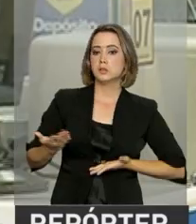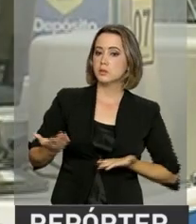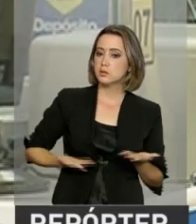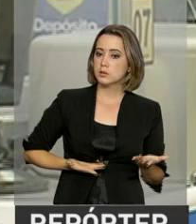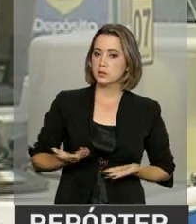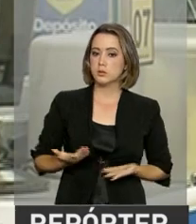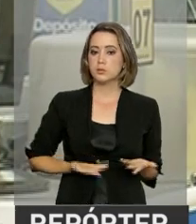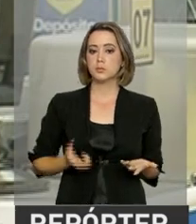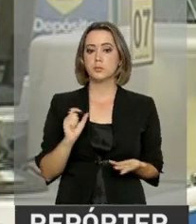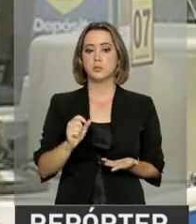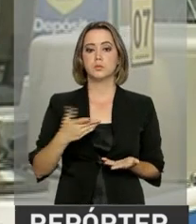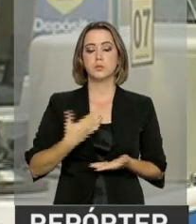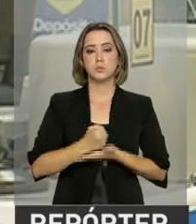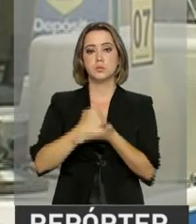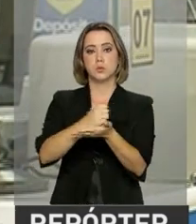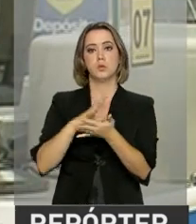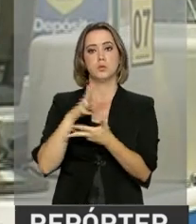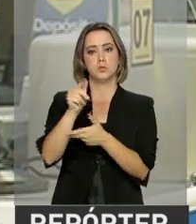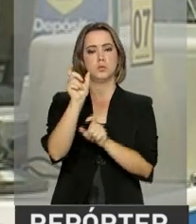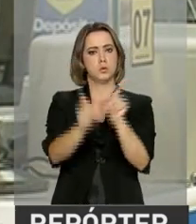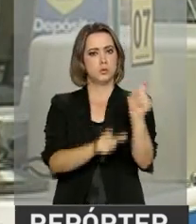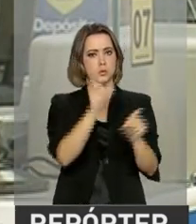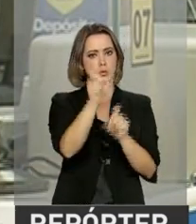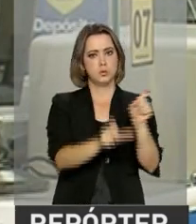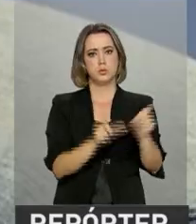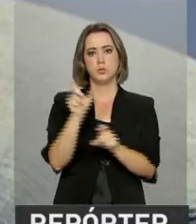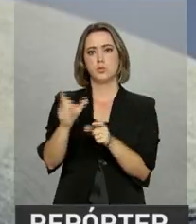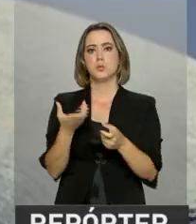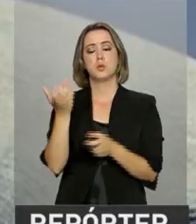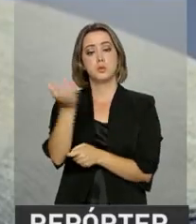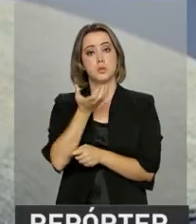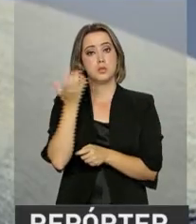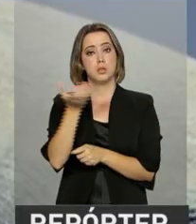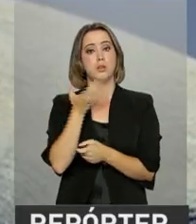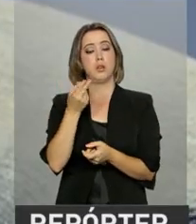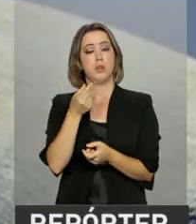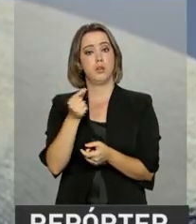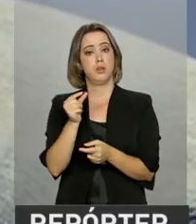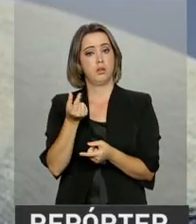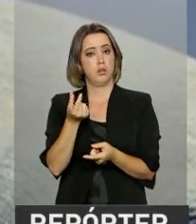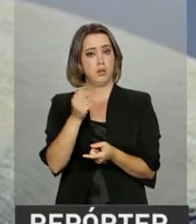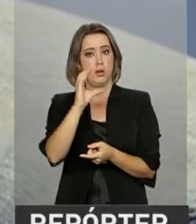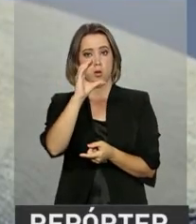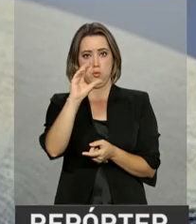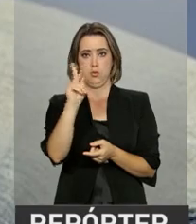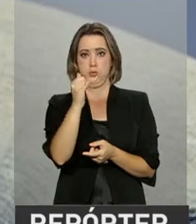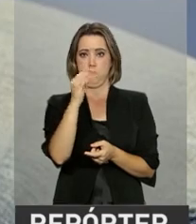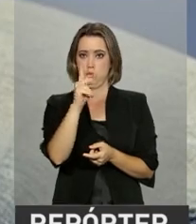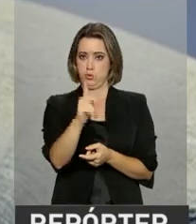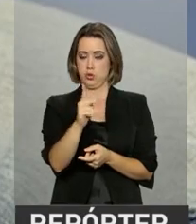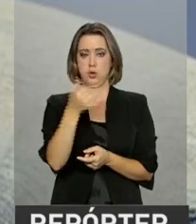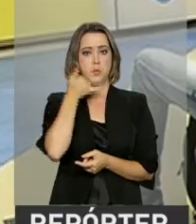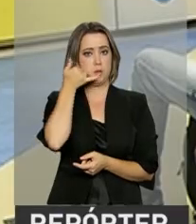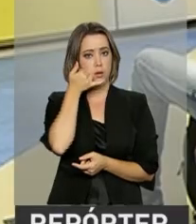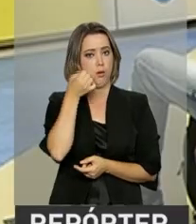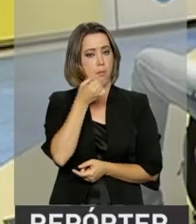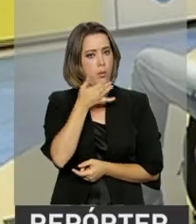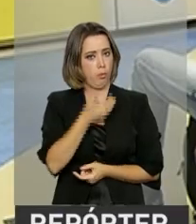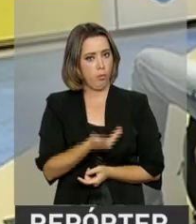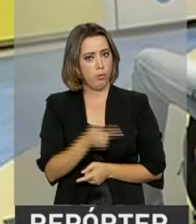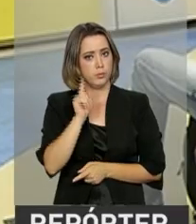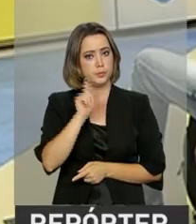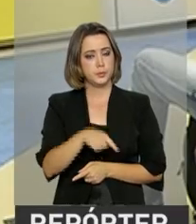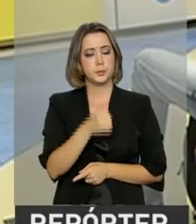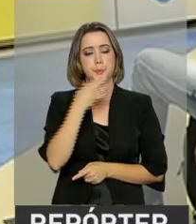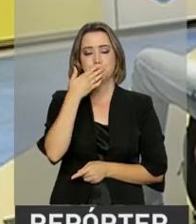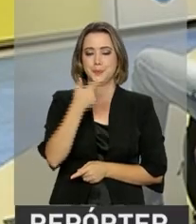aqui à disposição de todos os nossos clientes à disposição de todos aqueles que queiram ter um serviço de de celular de qualidade é uma